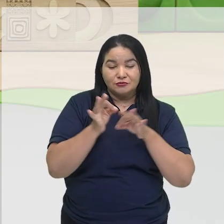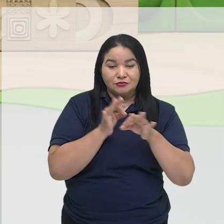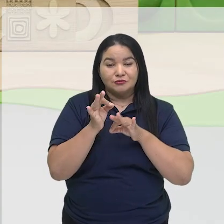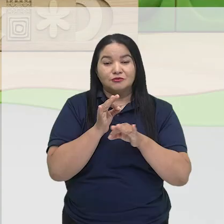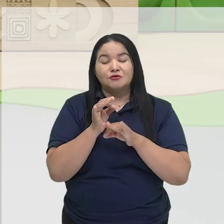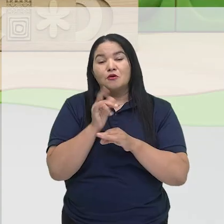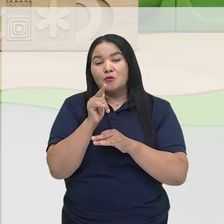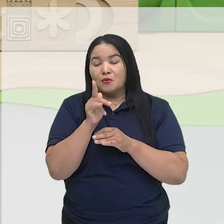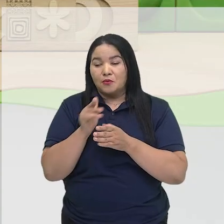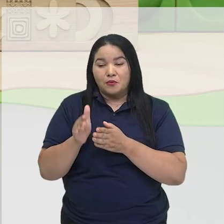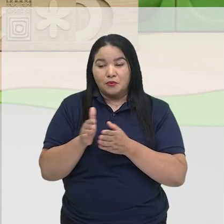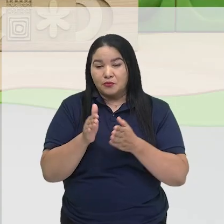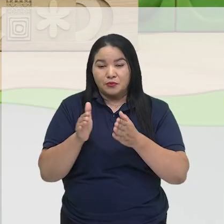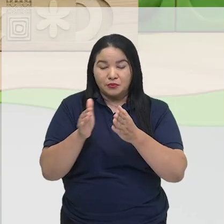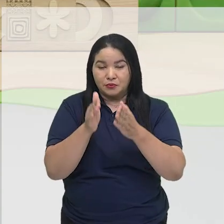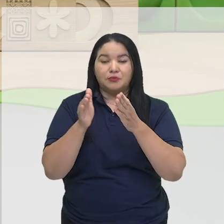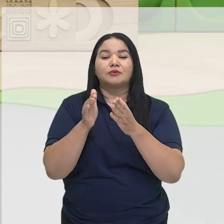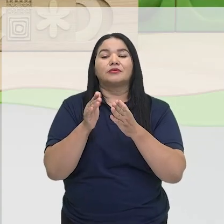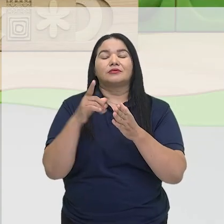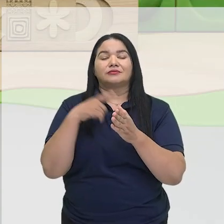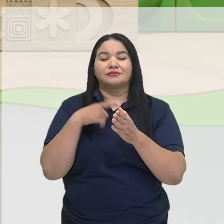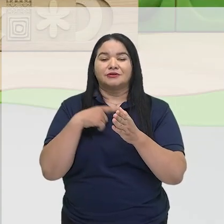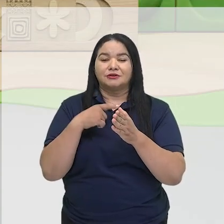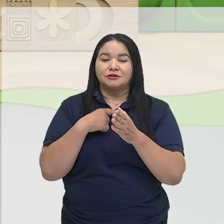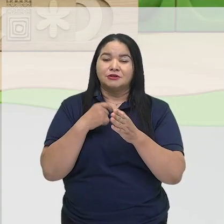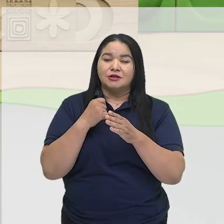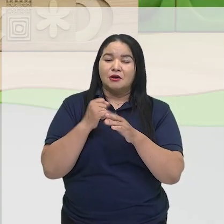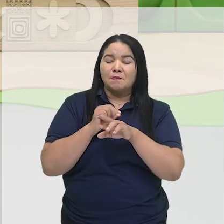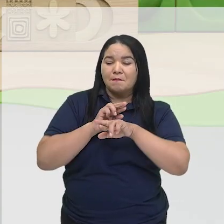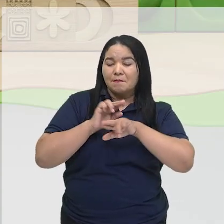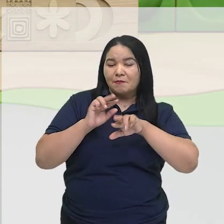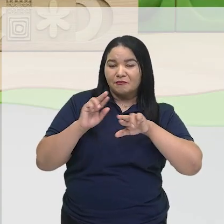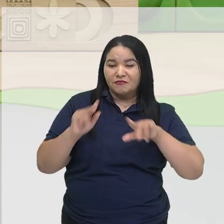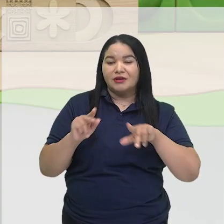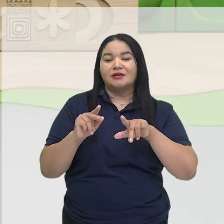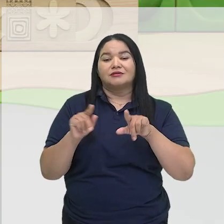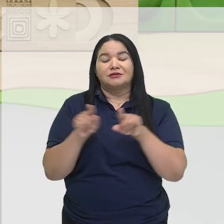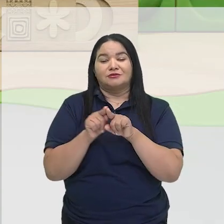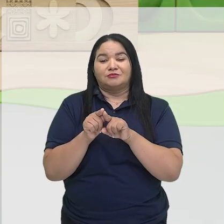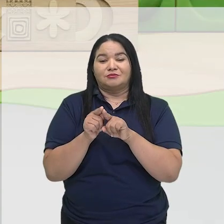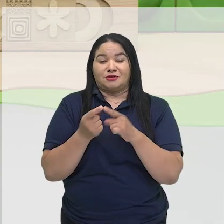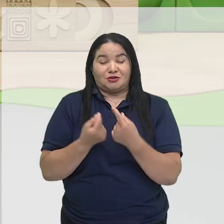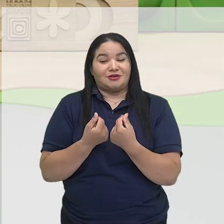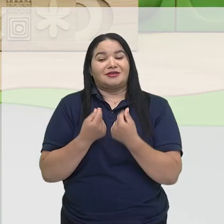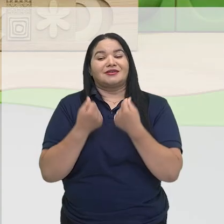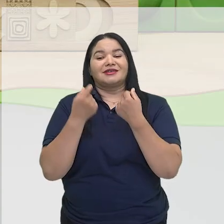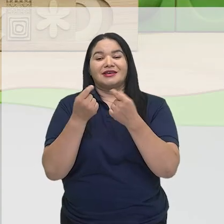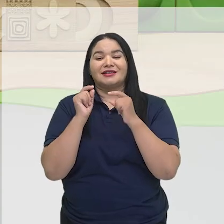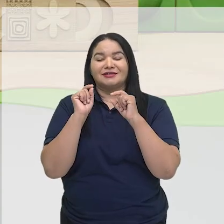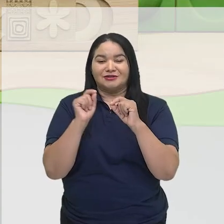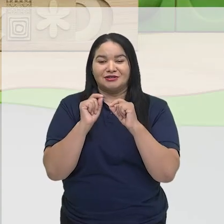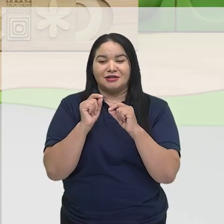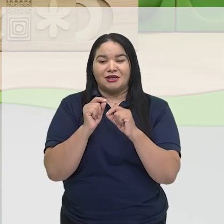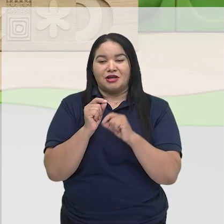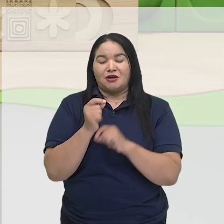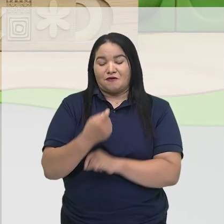bacia, trouxe consigo, né, essa riqueza, esse tesouro que é